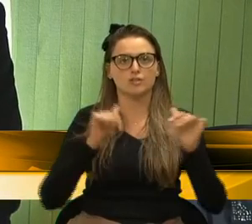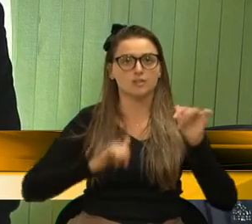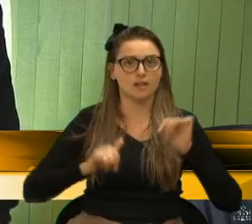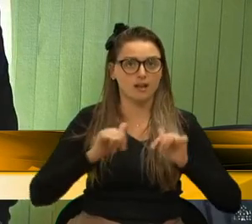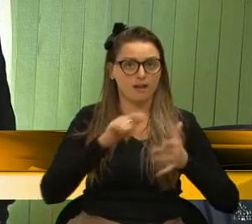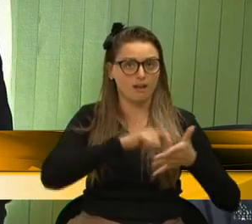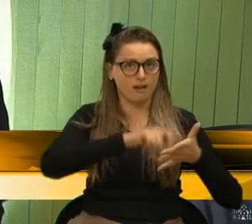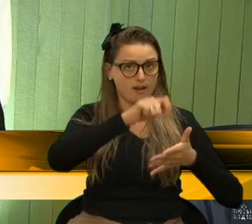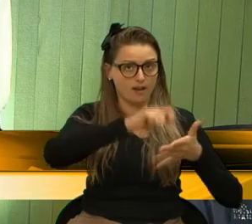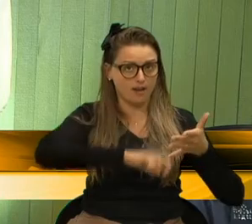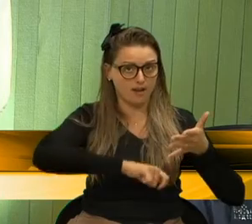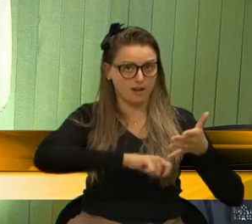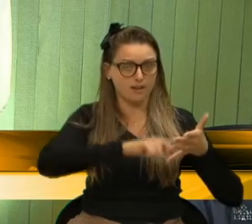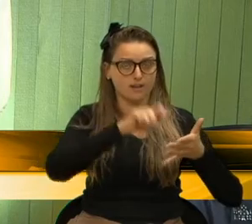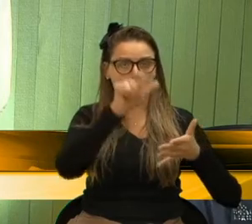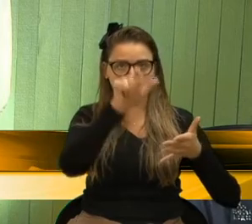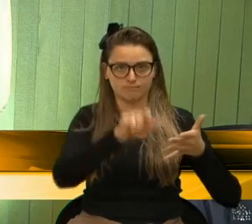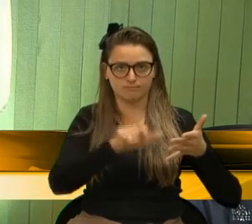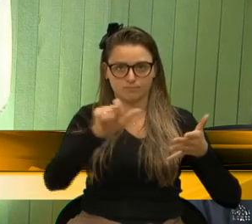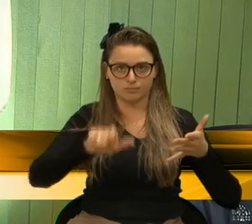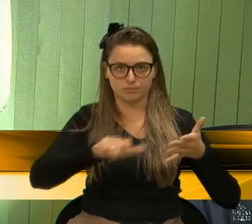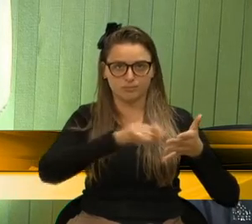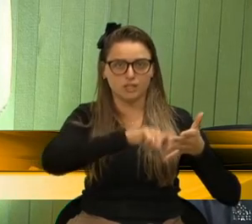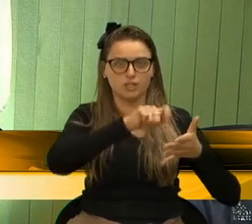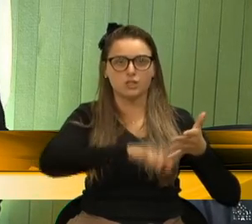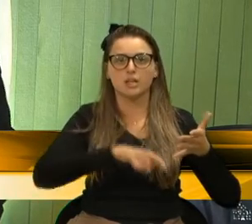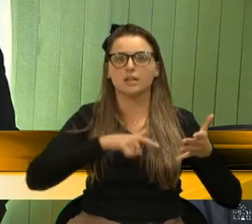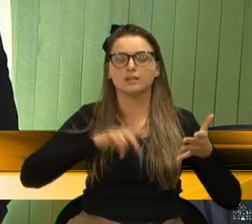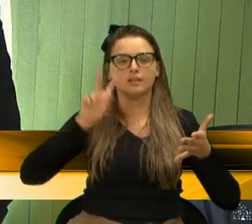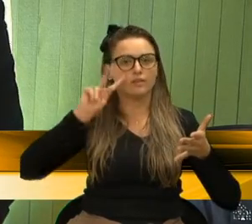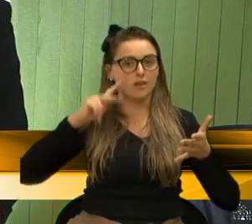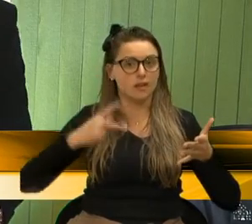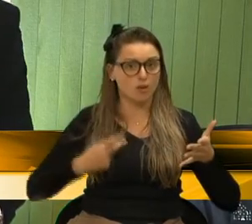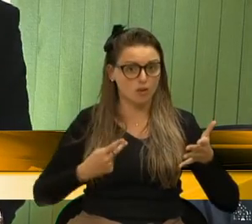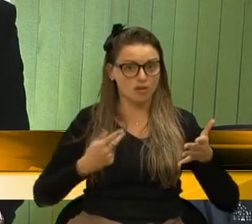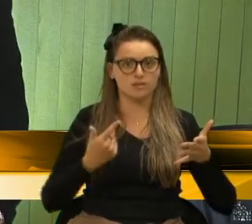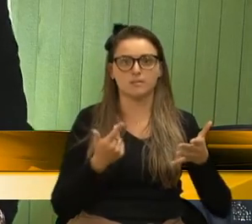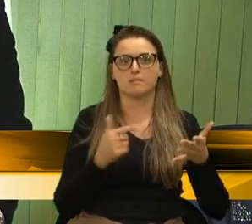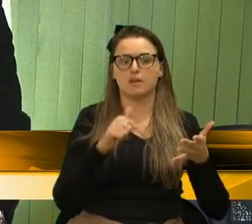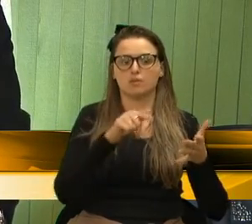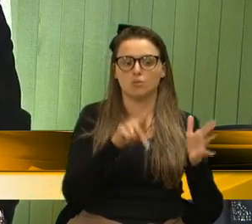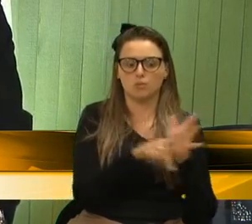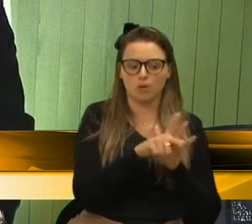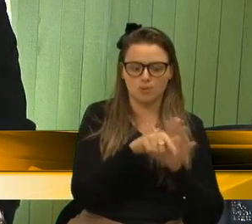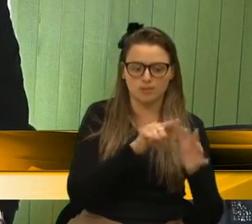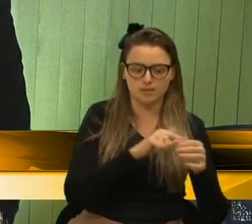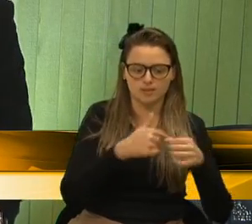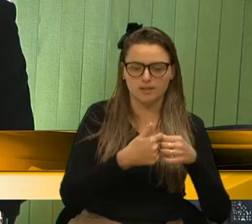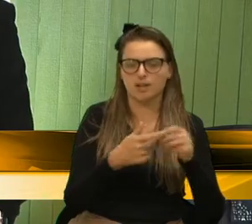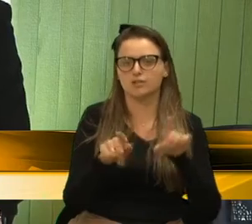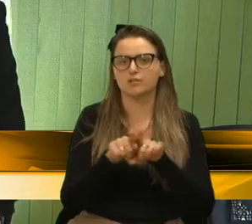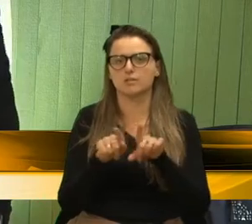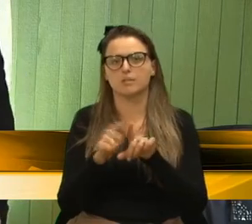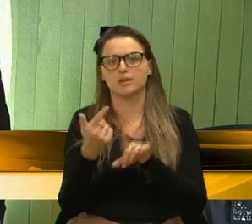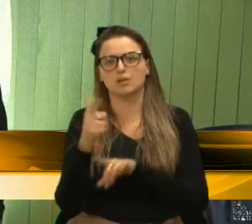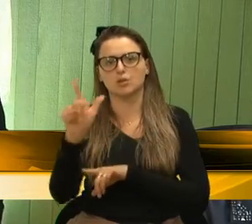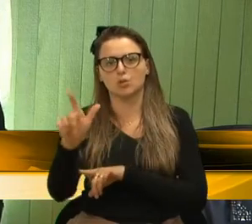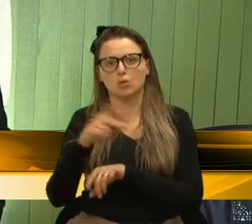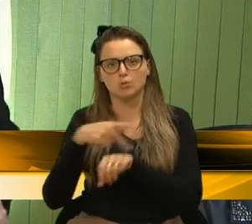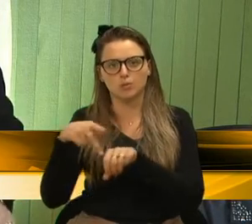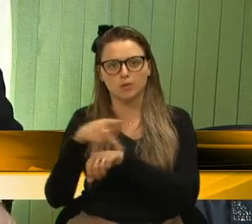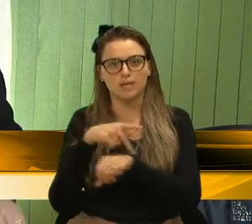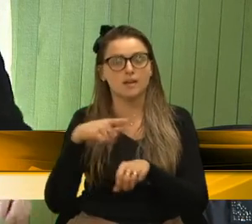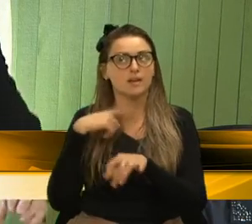alcançaram um reconhecimento nacional e internacional, são ícones que perpetuam a nossa história, as nossas